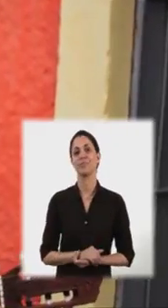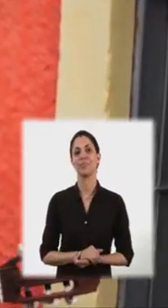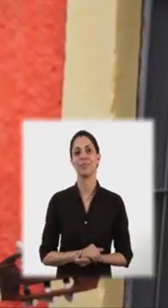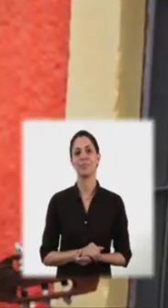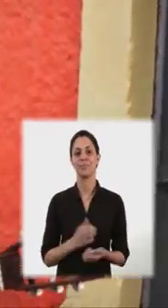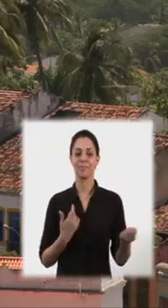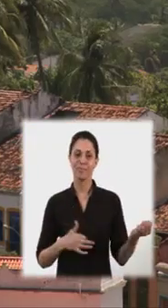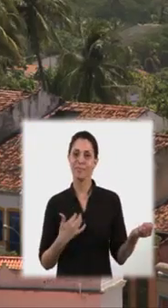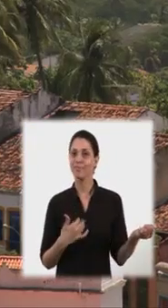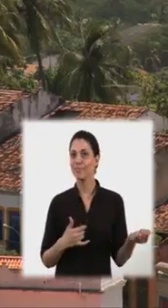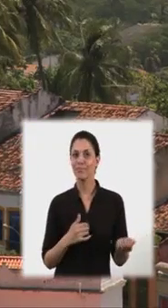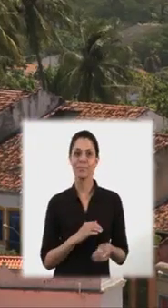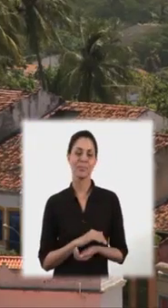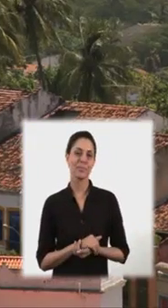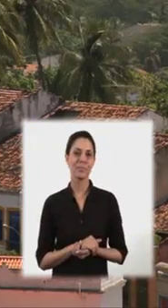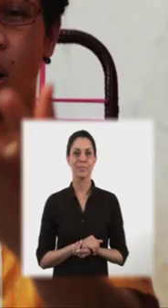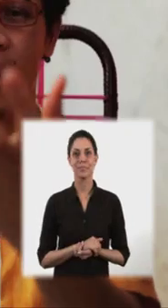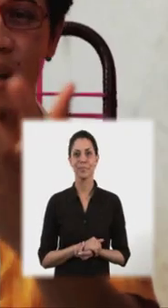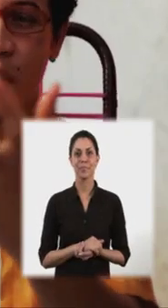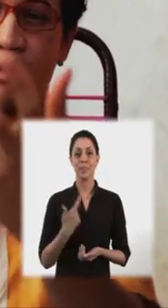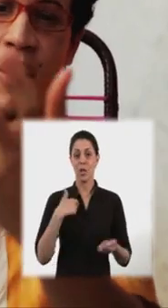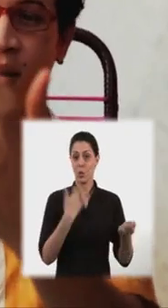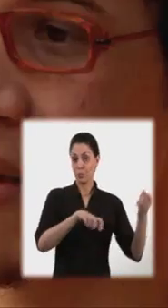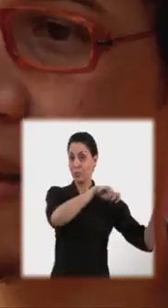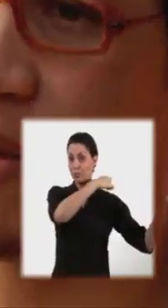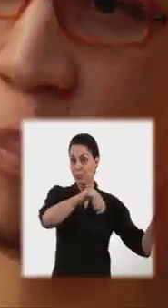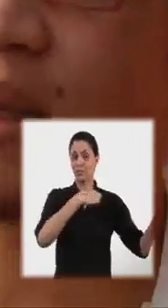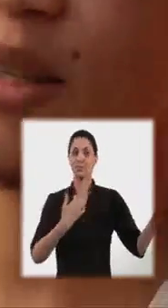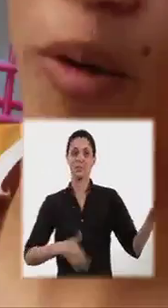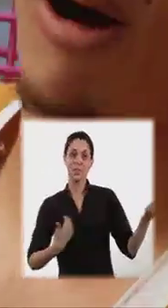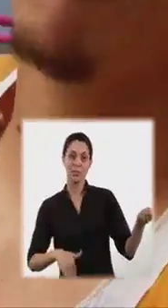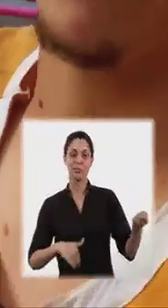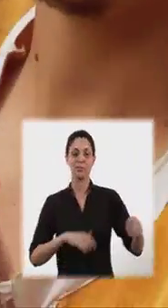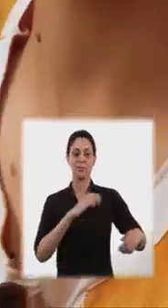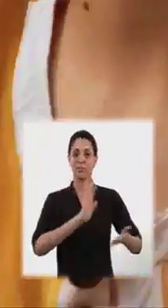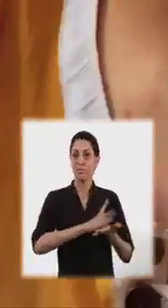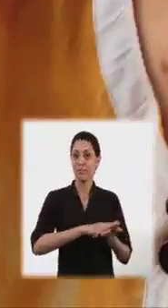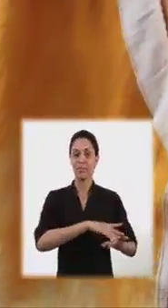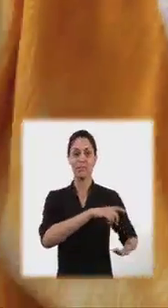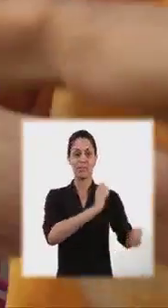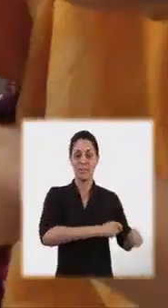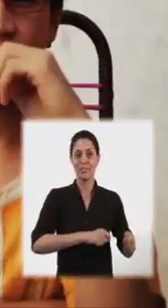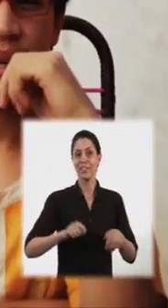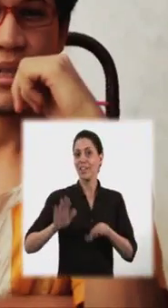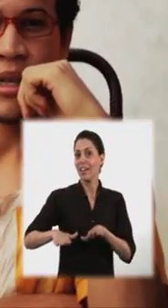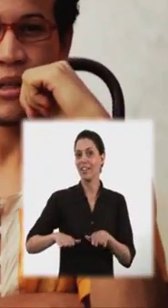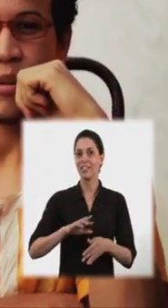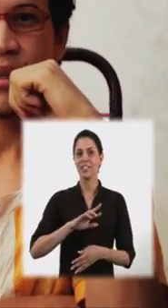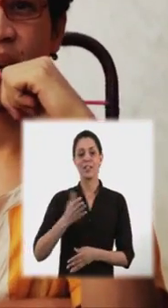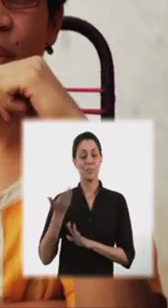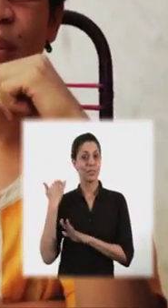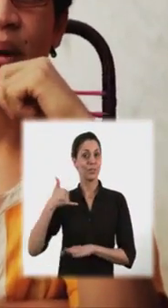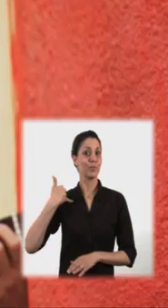Justina dançou na ciranda essa noite. Eu toco rabeca, toco violão, toco pandeiro, toco alfaia, toco caixa. Com 17 anos